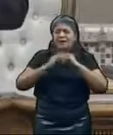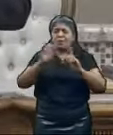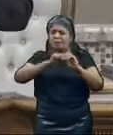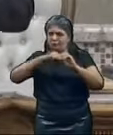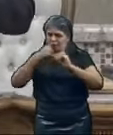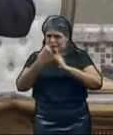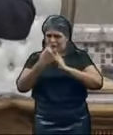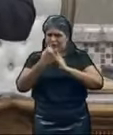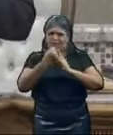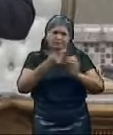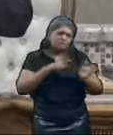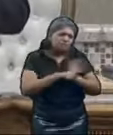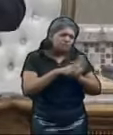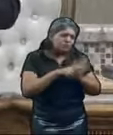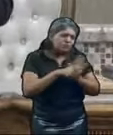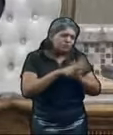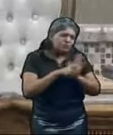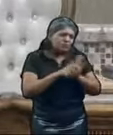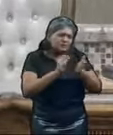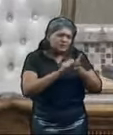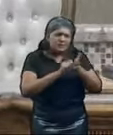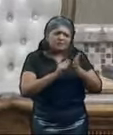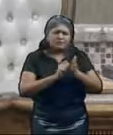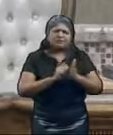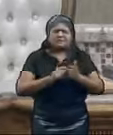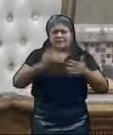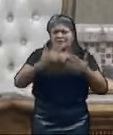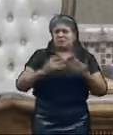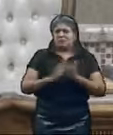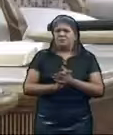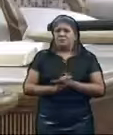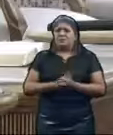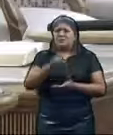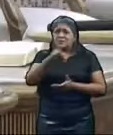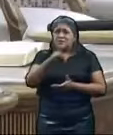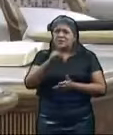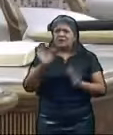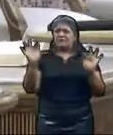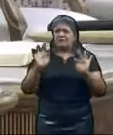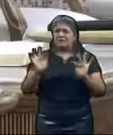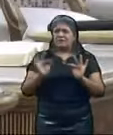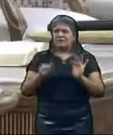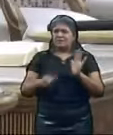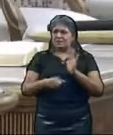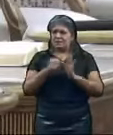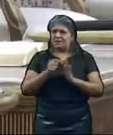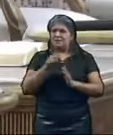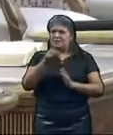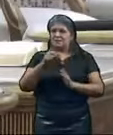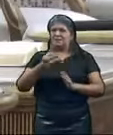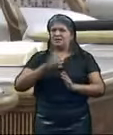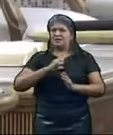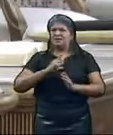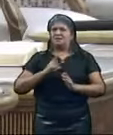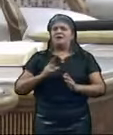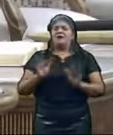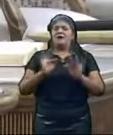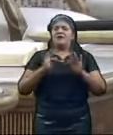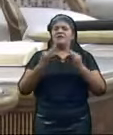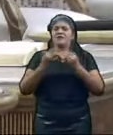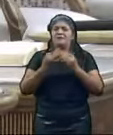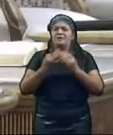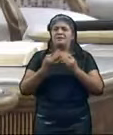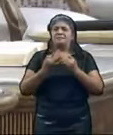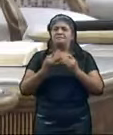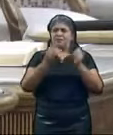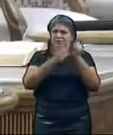família se você tem que ter um equilíbrio financeiro ele falou por aí né segredo